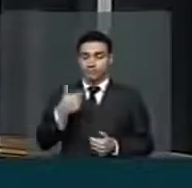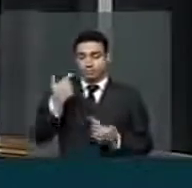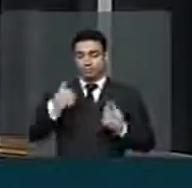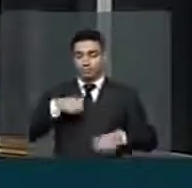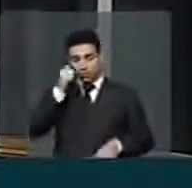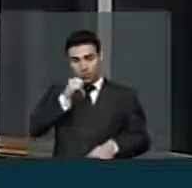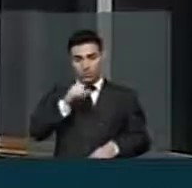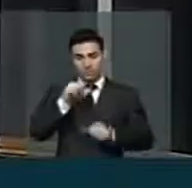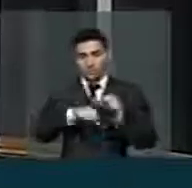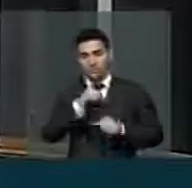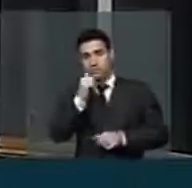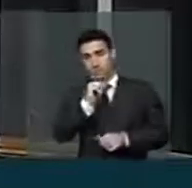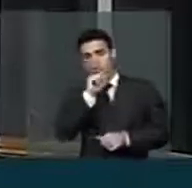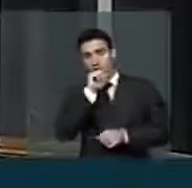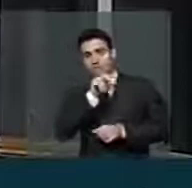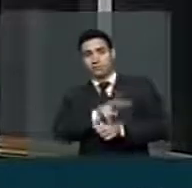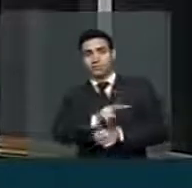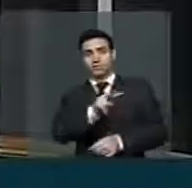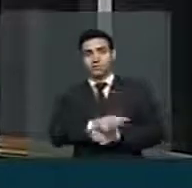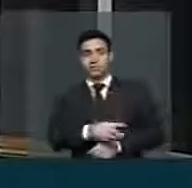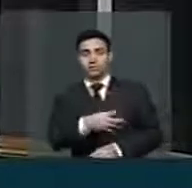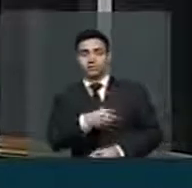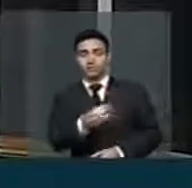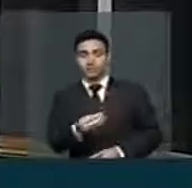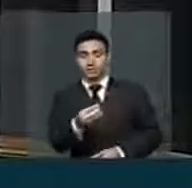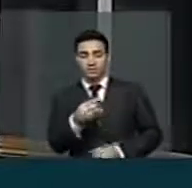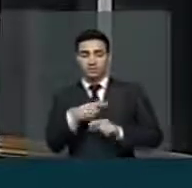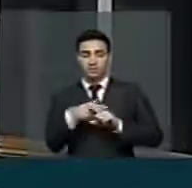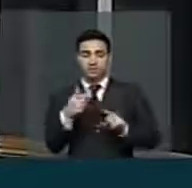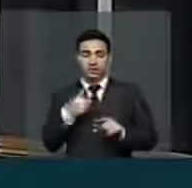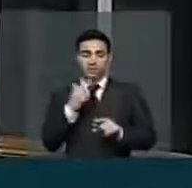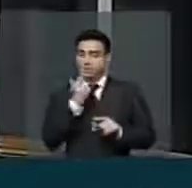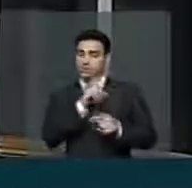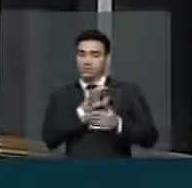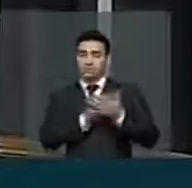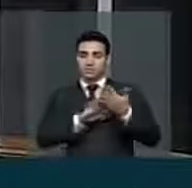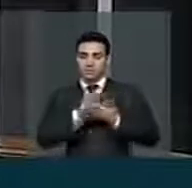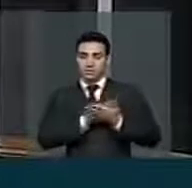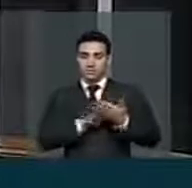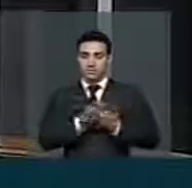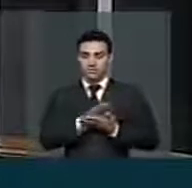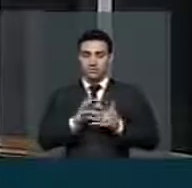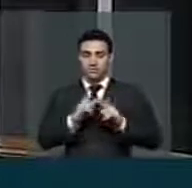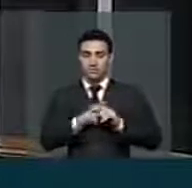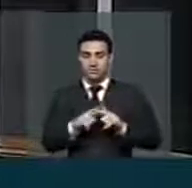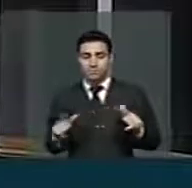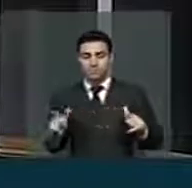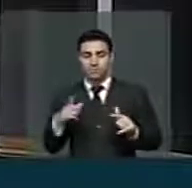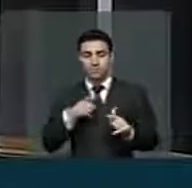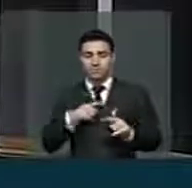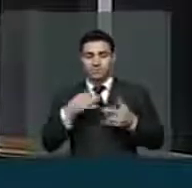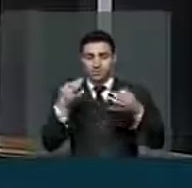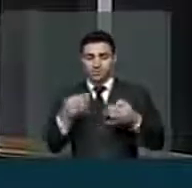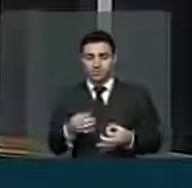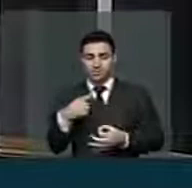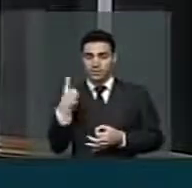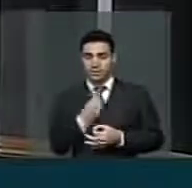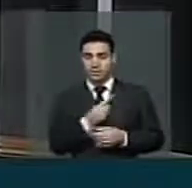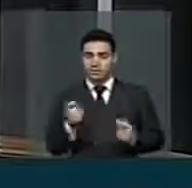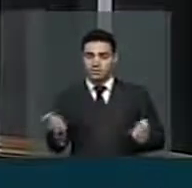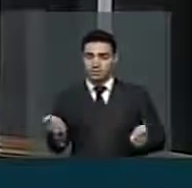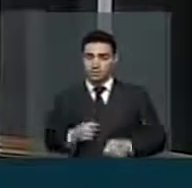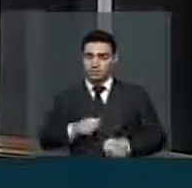e proteger os nossos filhos, e a gente não consegue, mas eu tenho certeza que a gente pode mudar